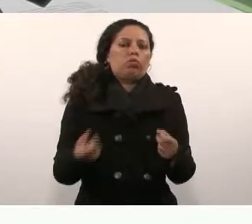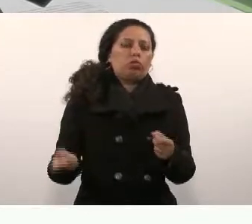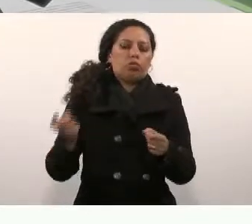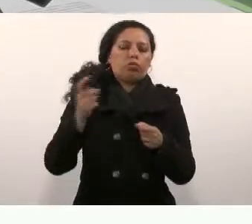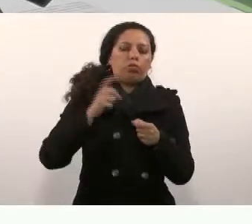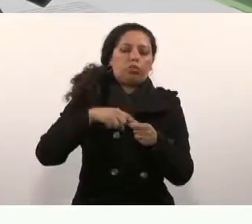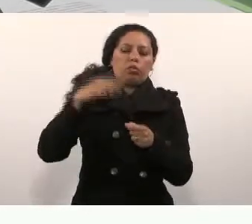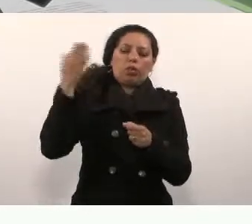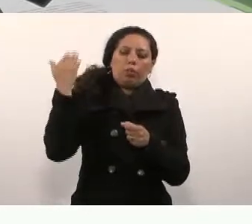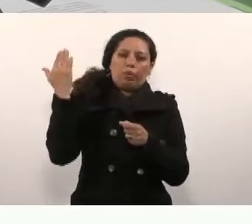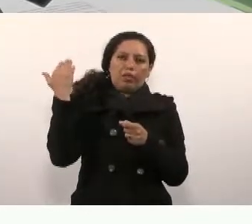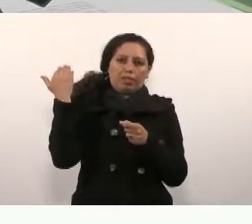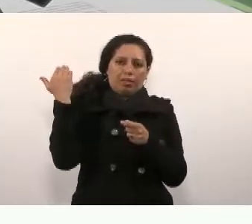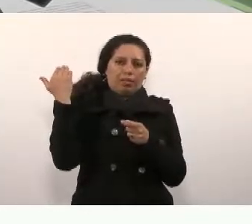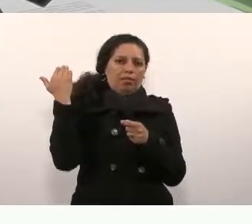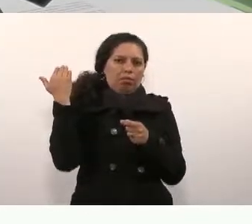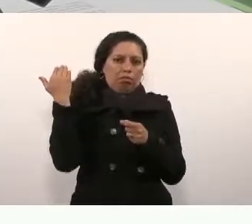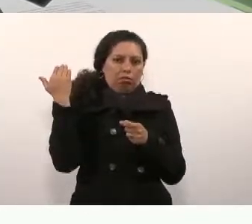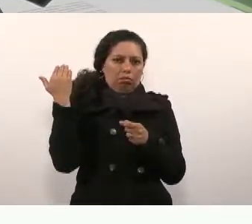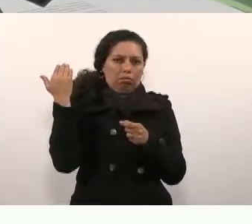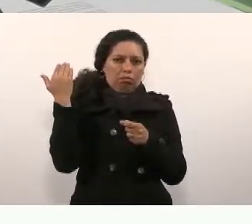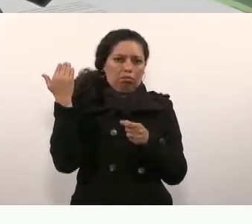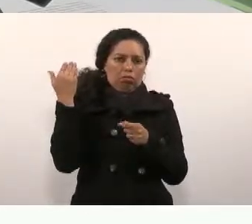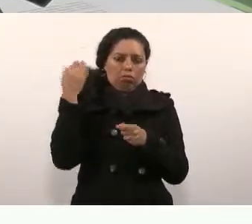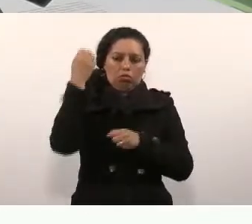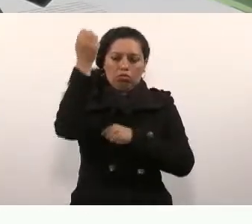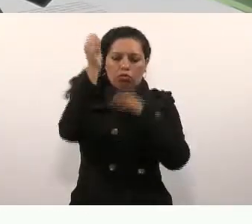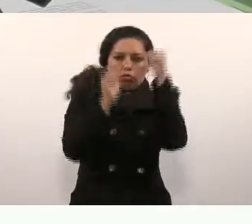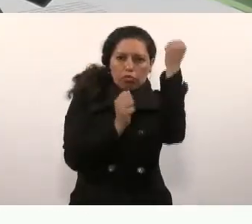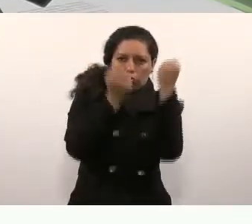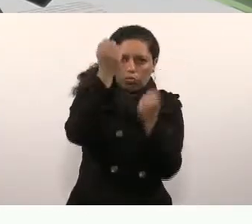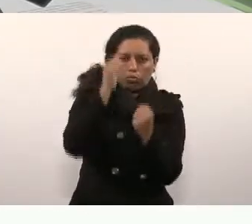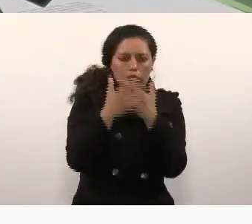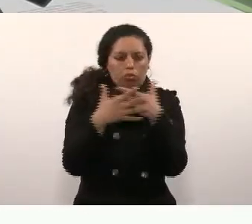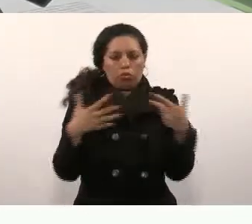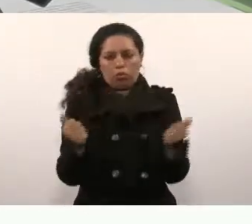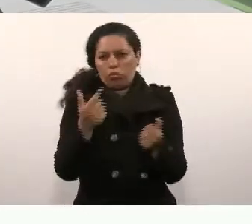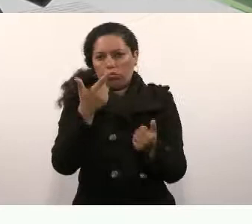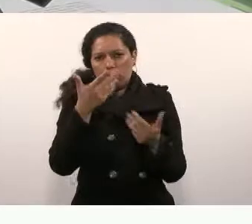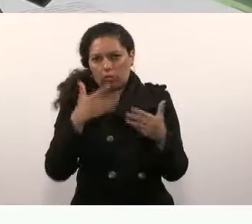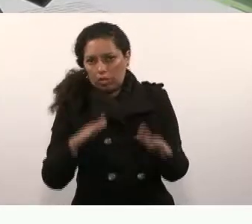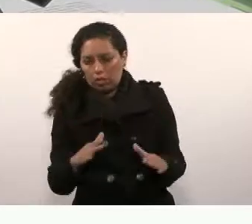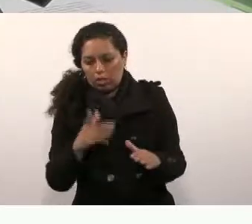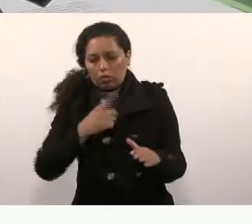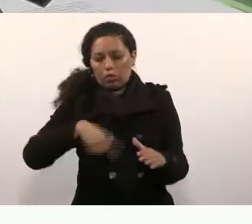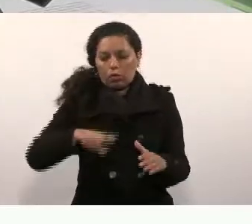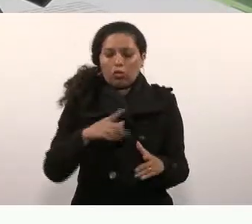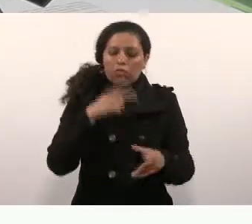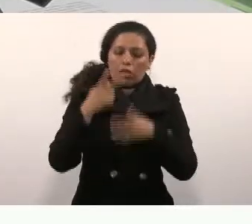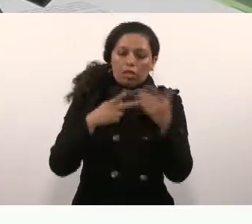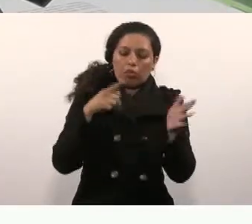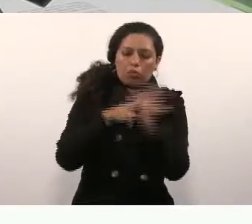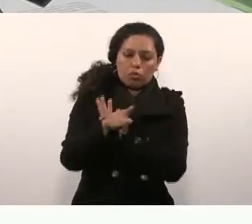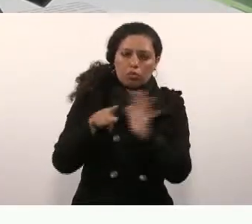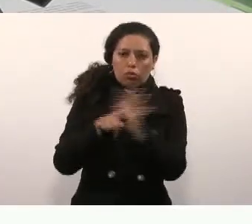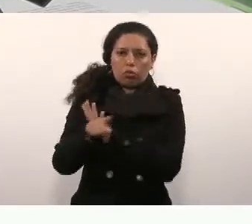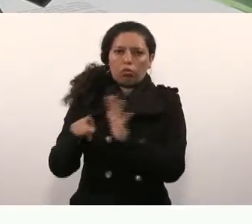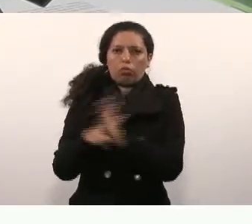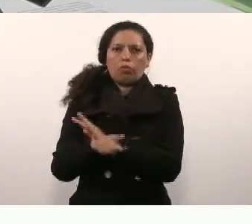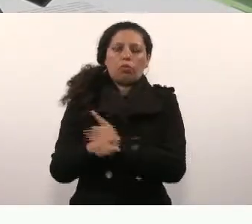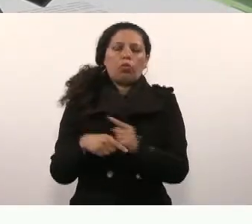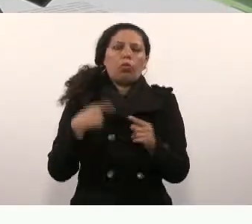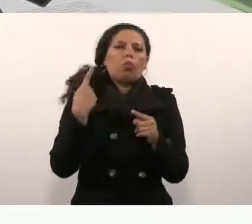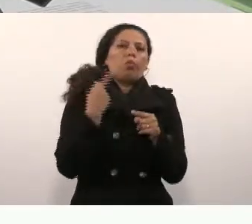em processos de desenvolvimento industrial no Estado. Não se trata disso. Ao contrário, até se nós questionamos como que de uma